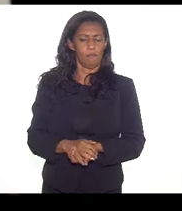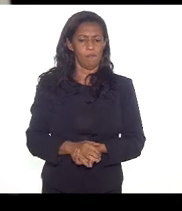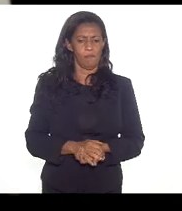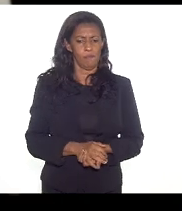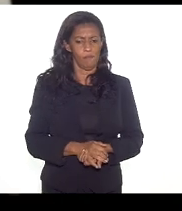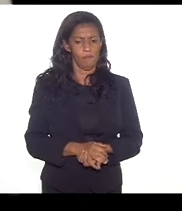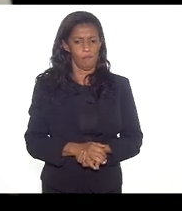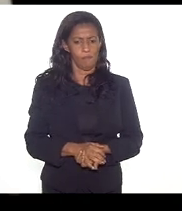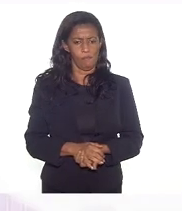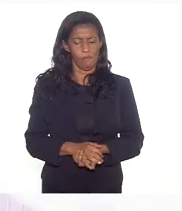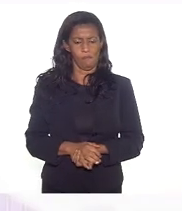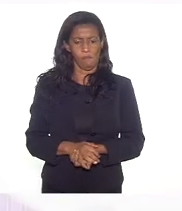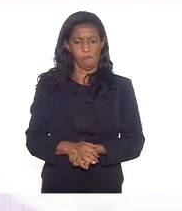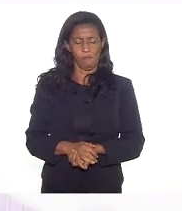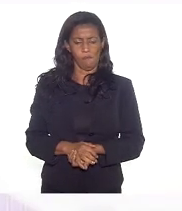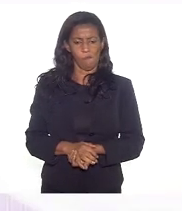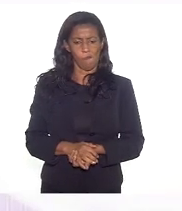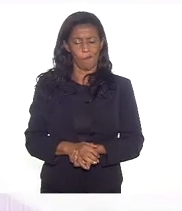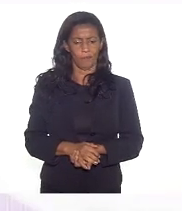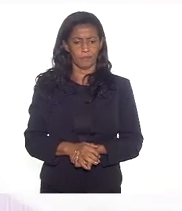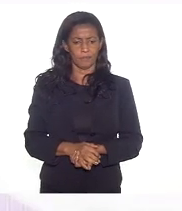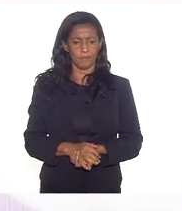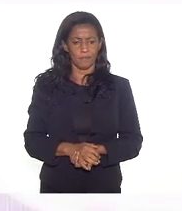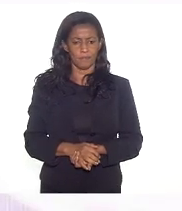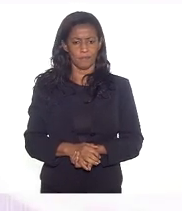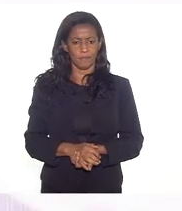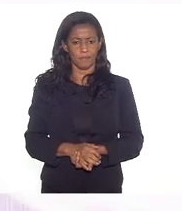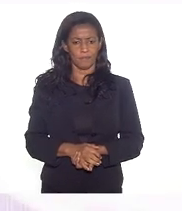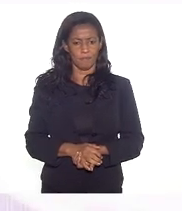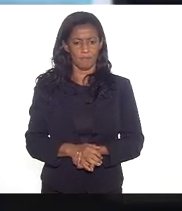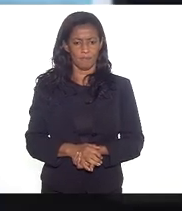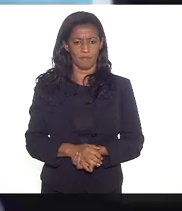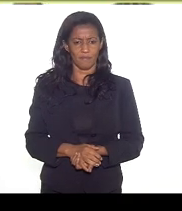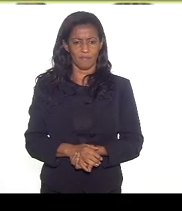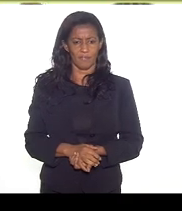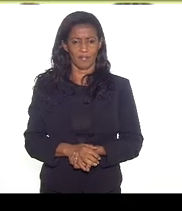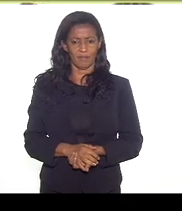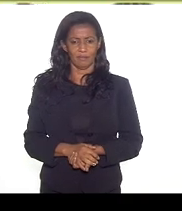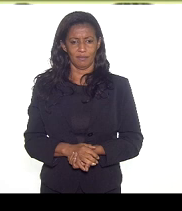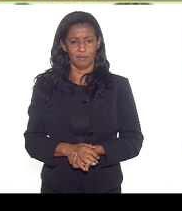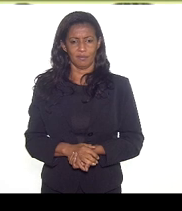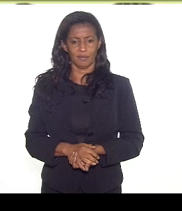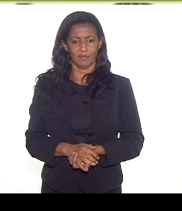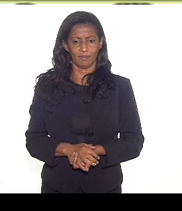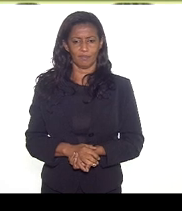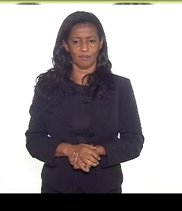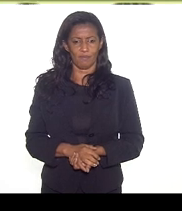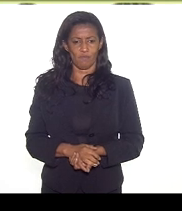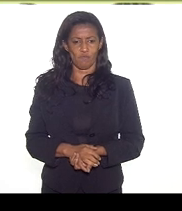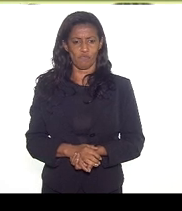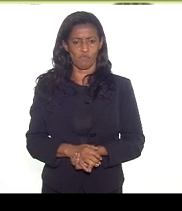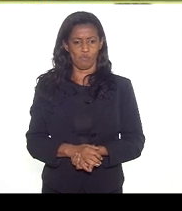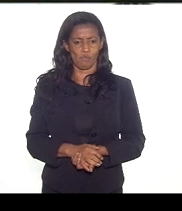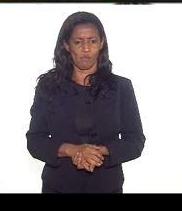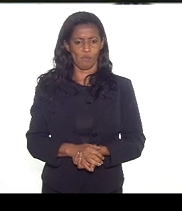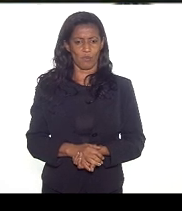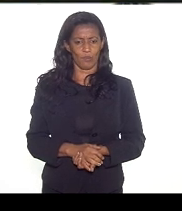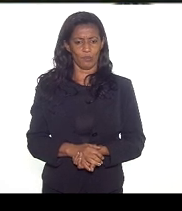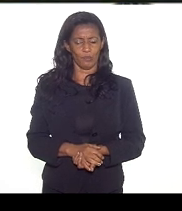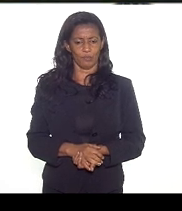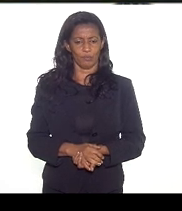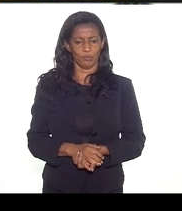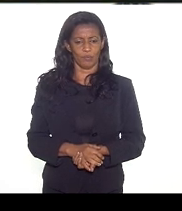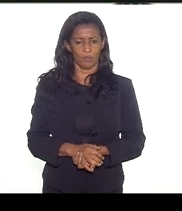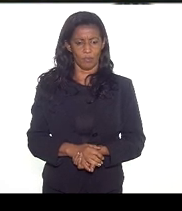senhor presidente. Eu volto a falar depois. Obrigada. RJ Félix. Oi, Samuel.